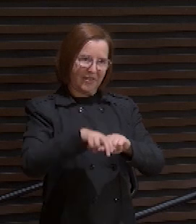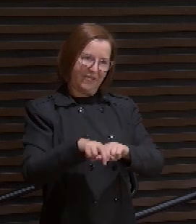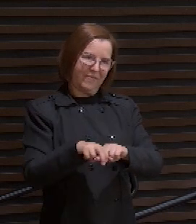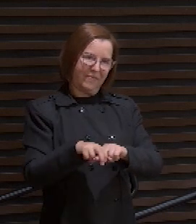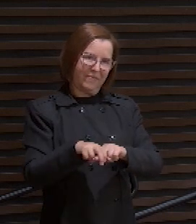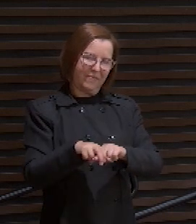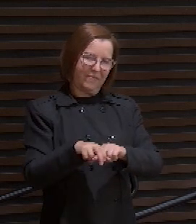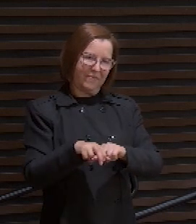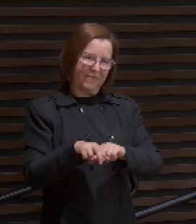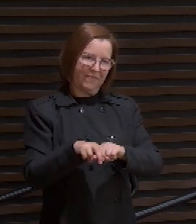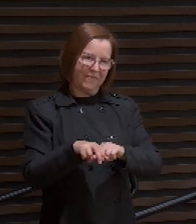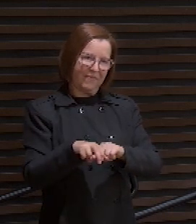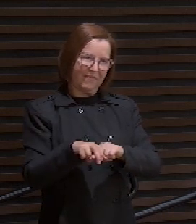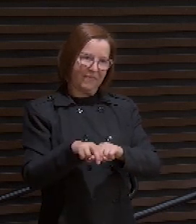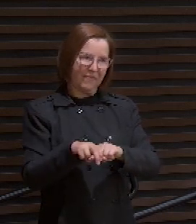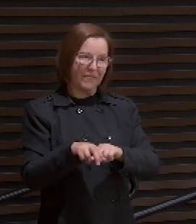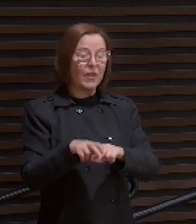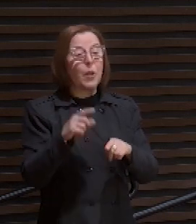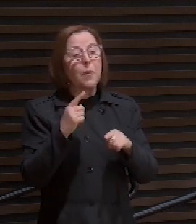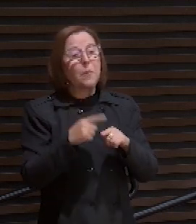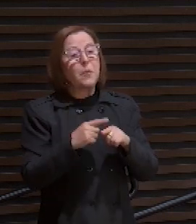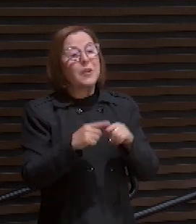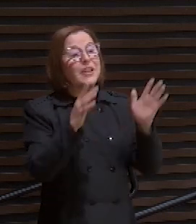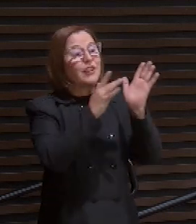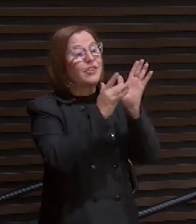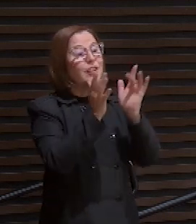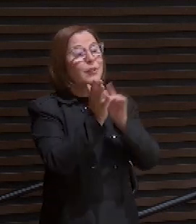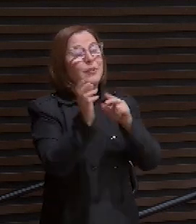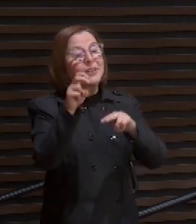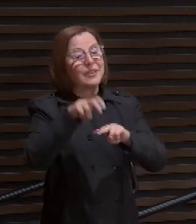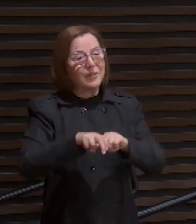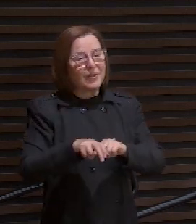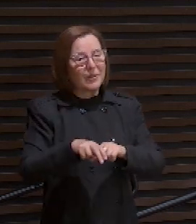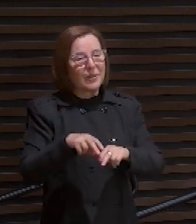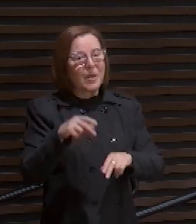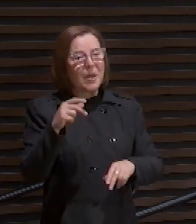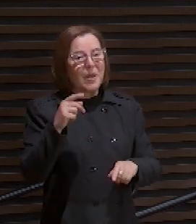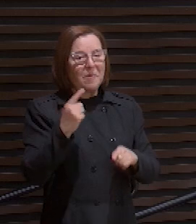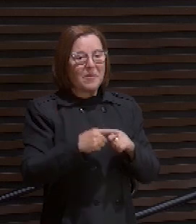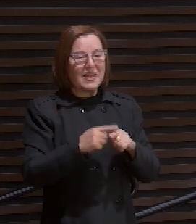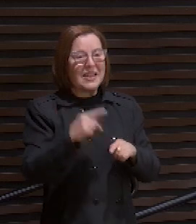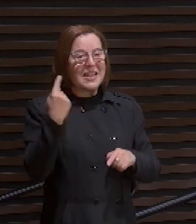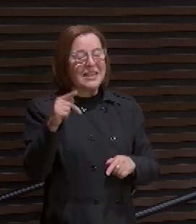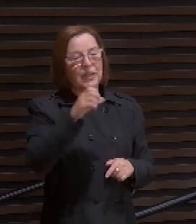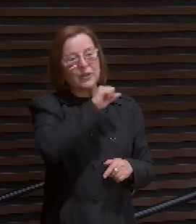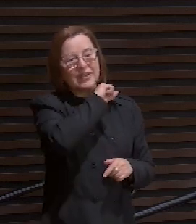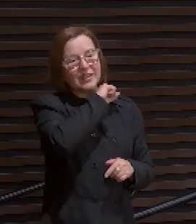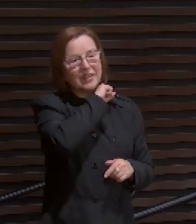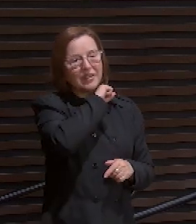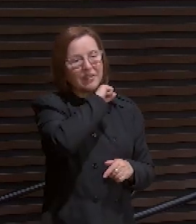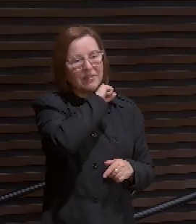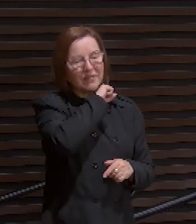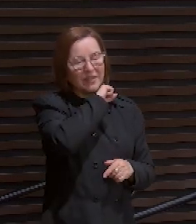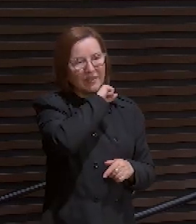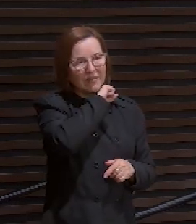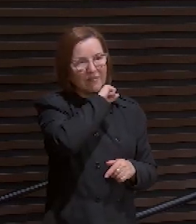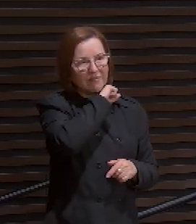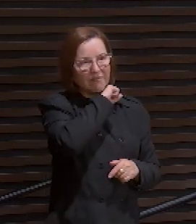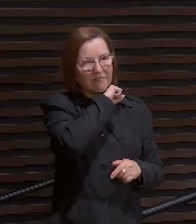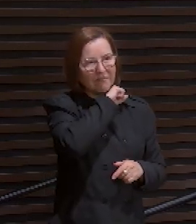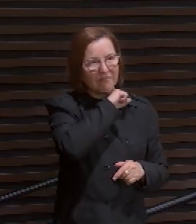assentou-se. Por que ele se assentou? Porque o seu sacrifício é conclusivo,